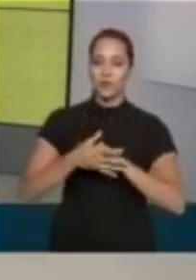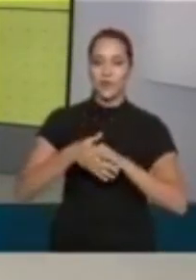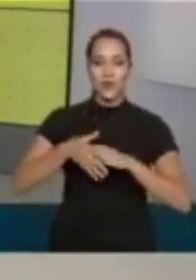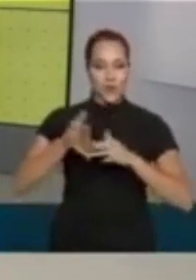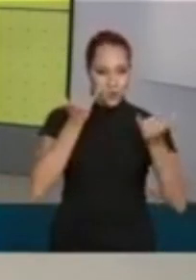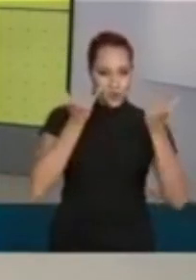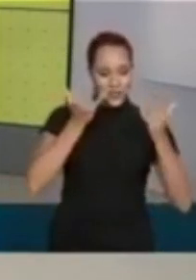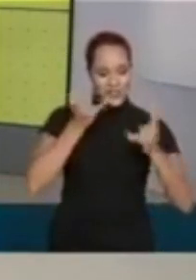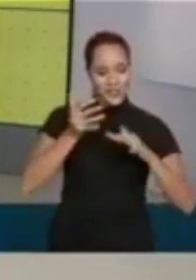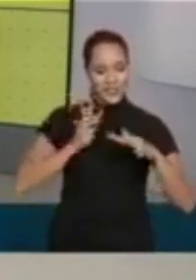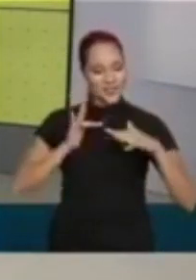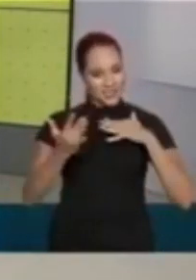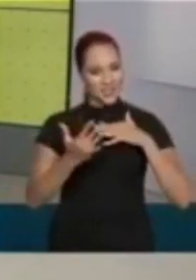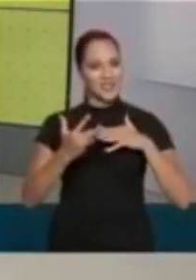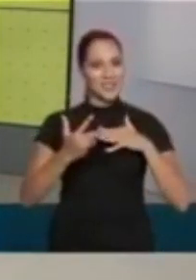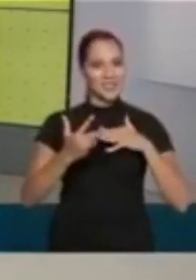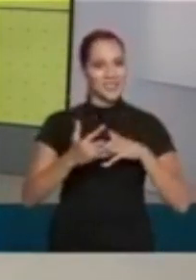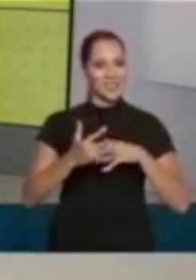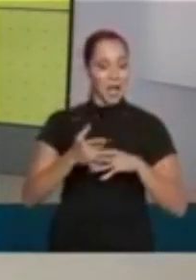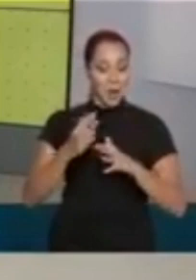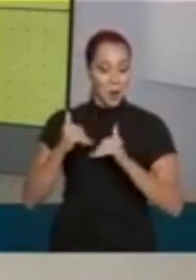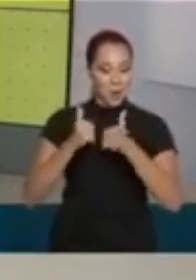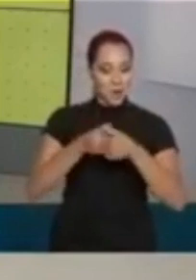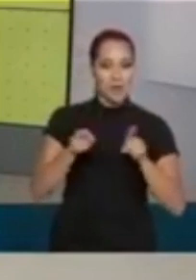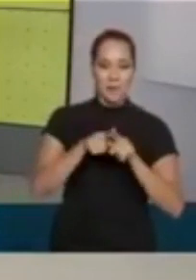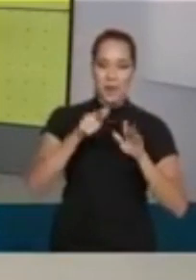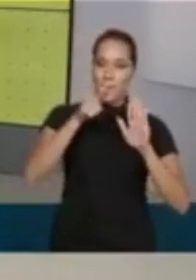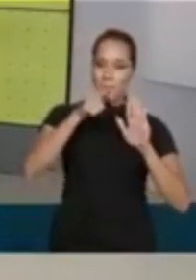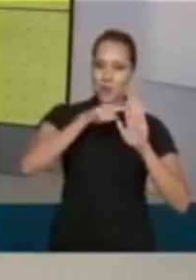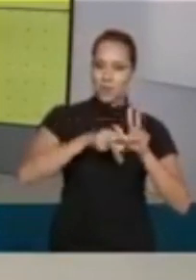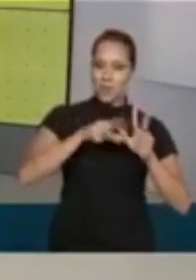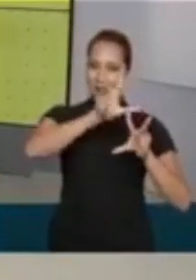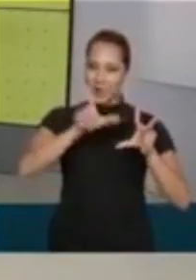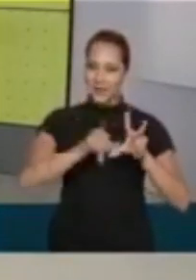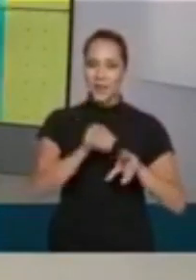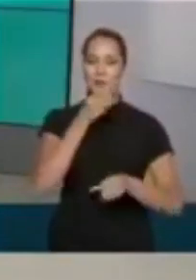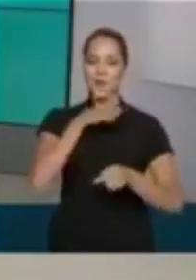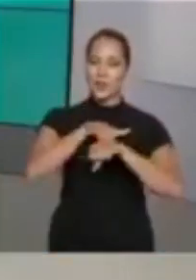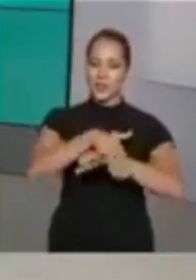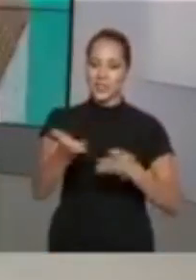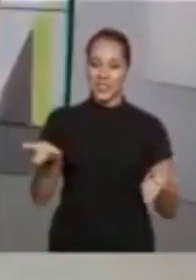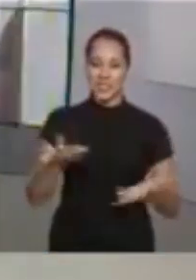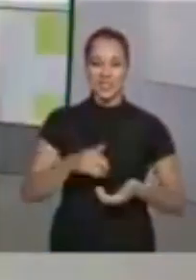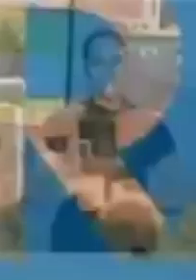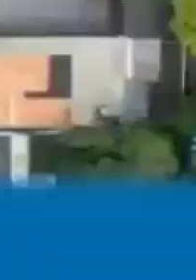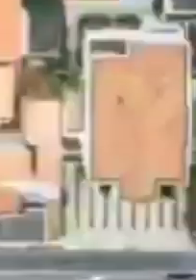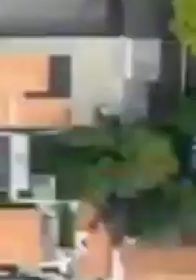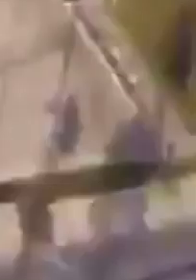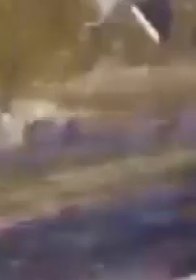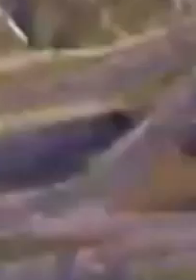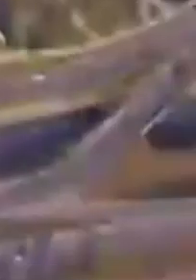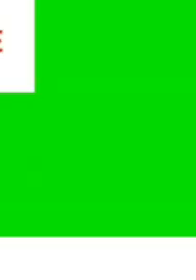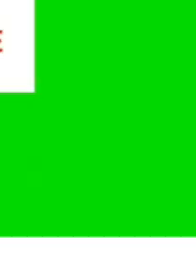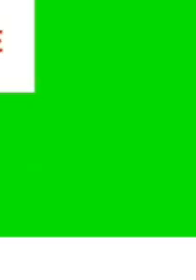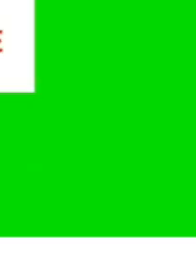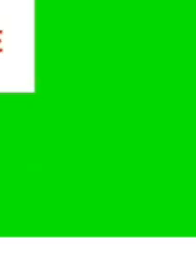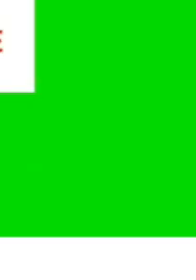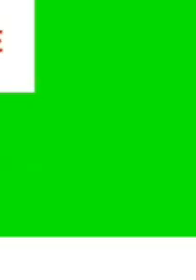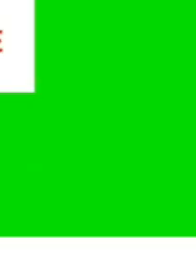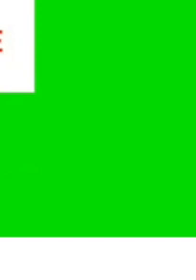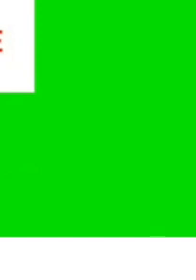bem informado pelas nossas redes sociais. Acompanhe também a programação da TV Brasil. Uma boa noite.